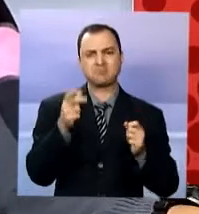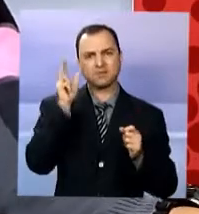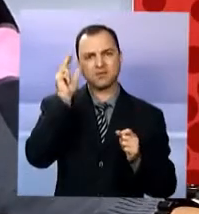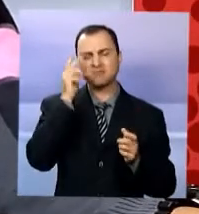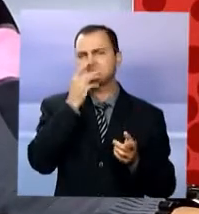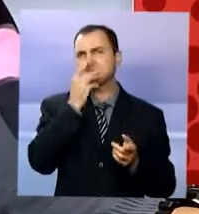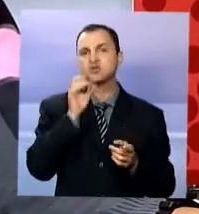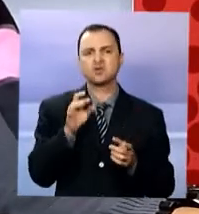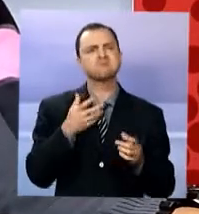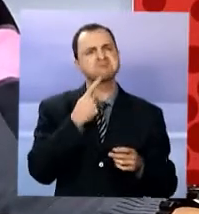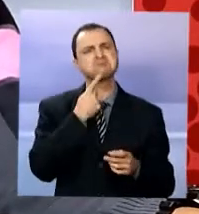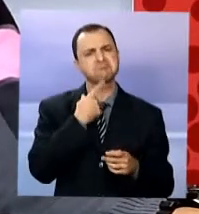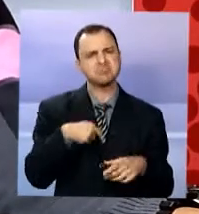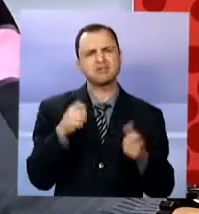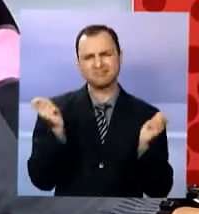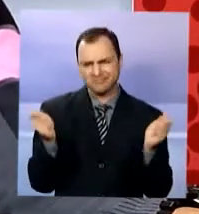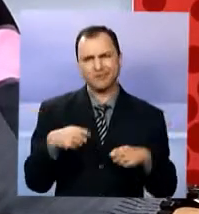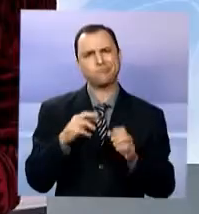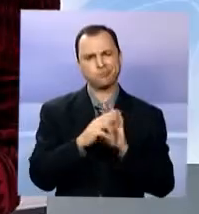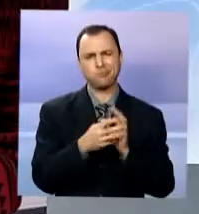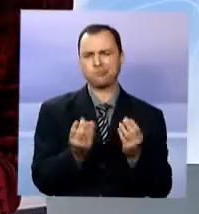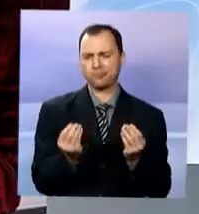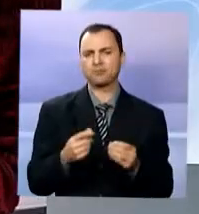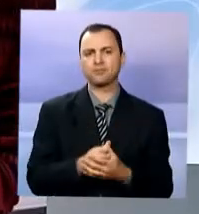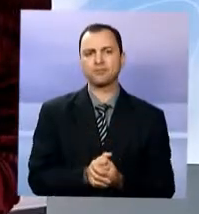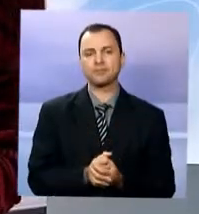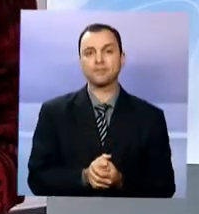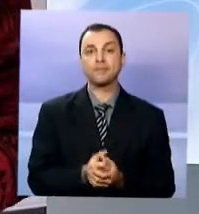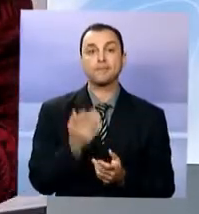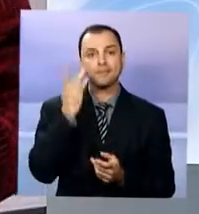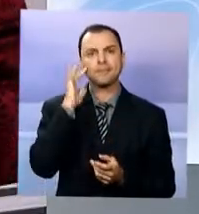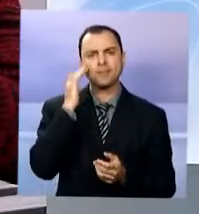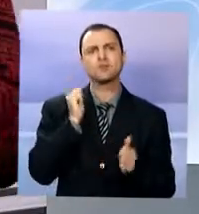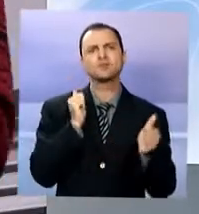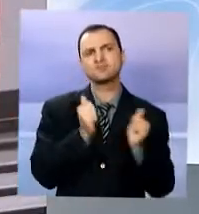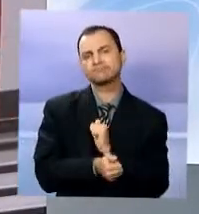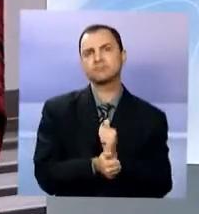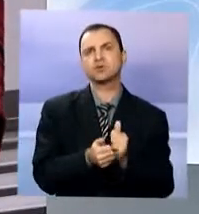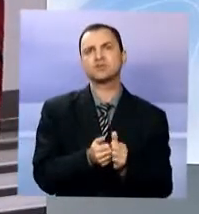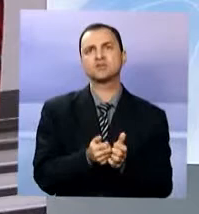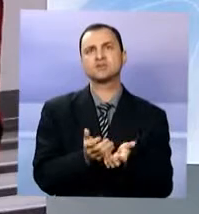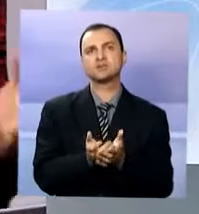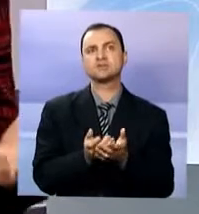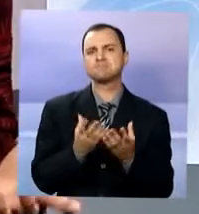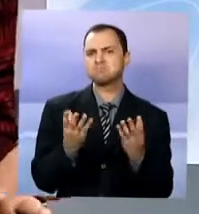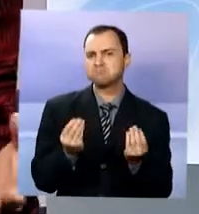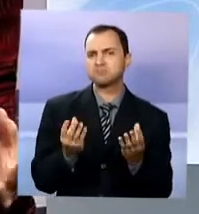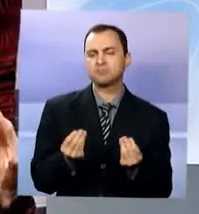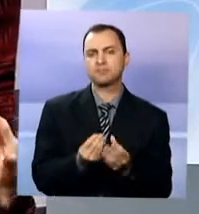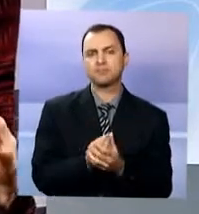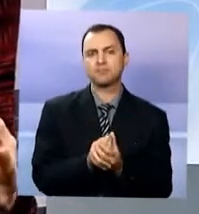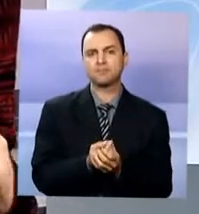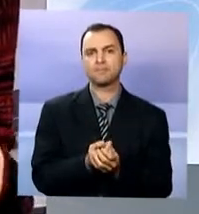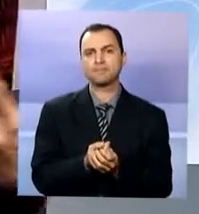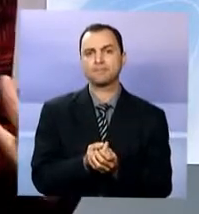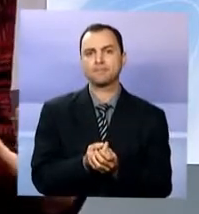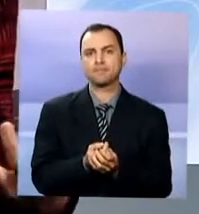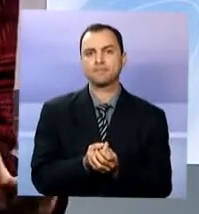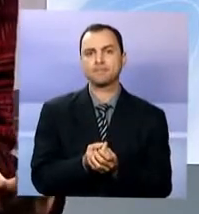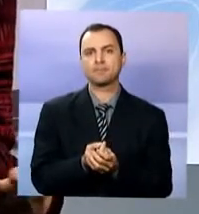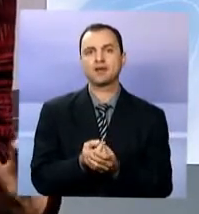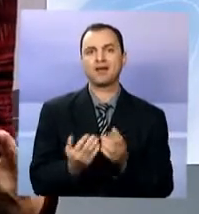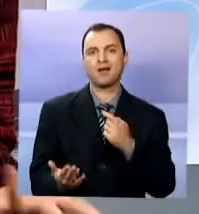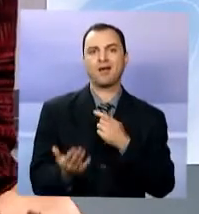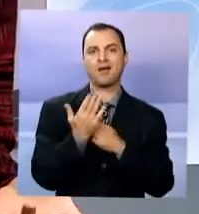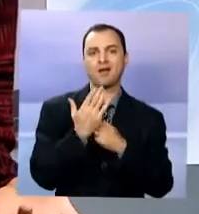tem é só querer que tem bastante coisa para fazer eu acho que ela é um esporte é que é um dos mais assim para